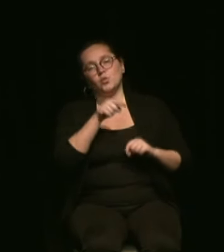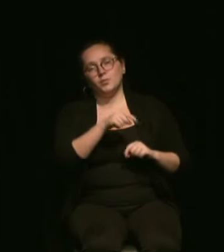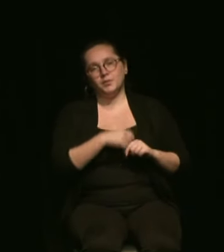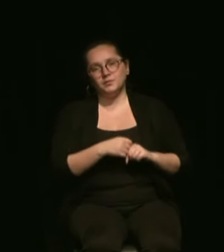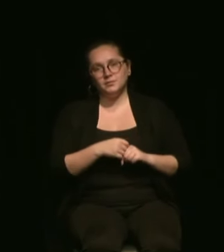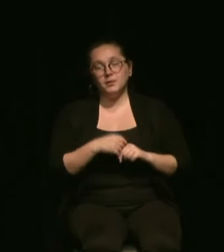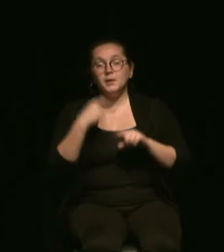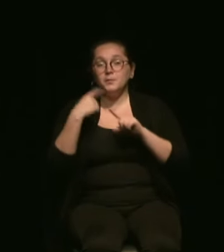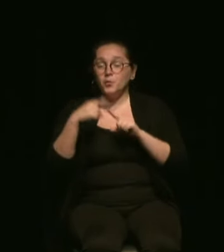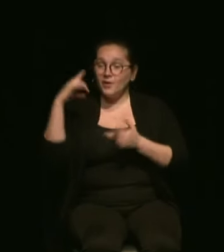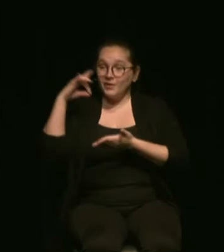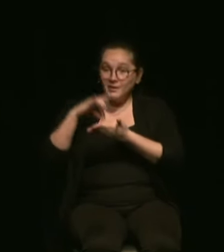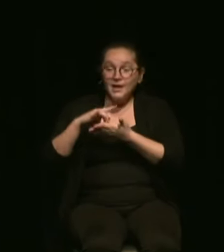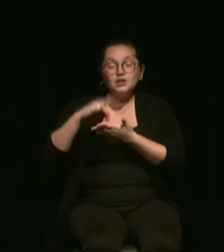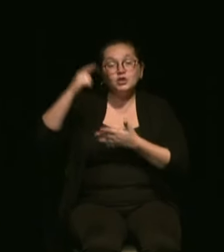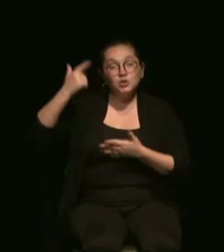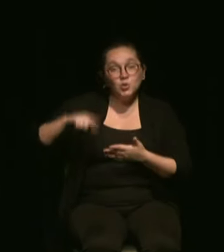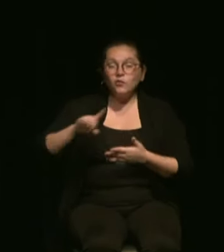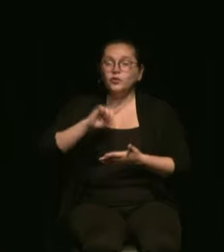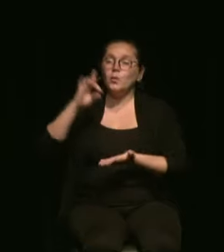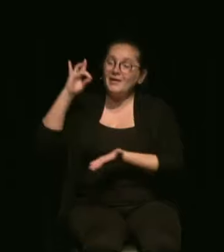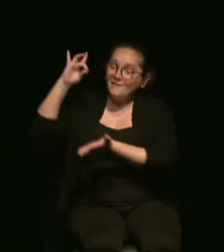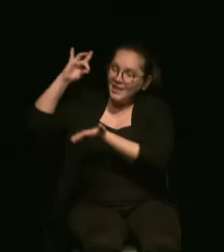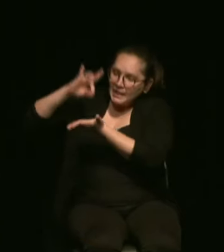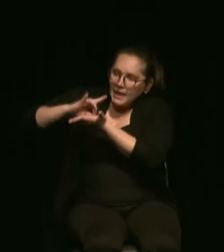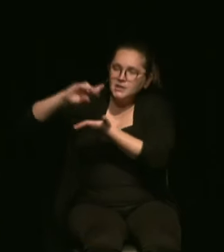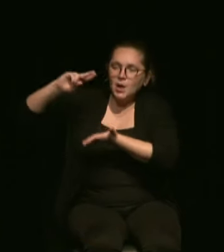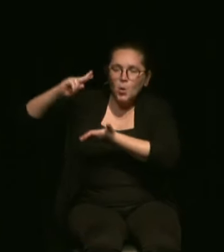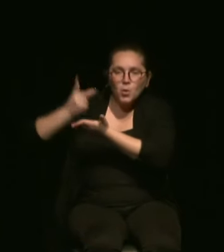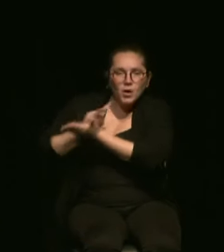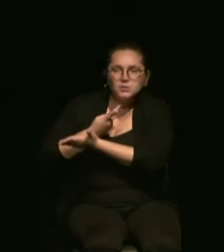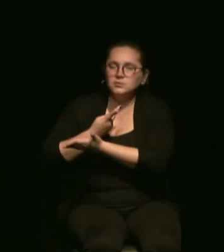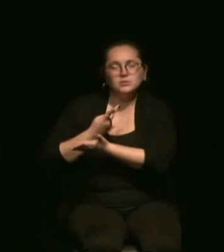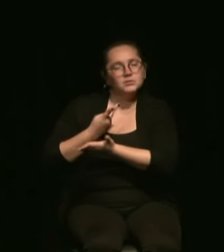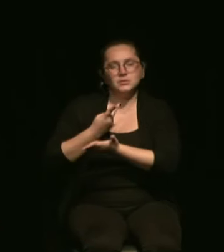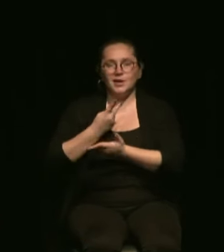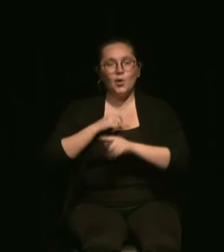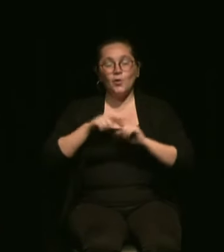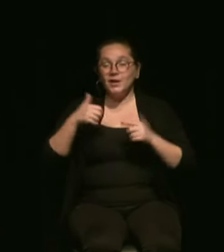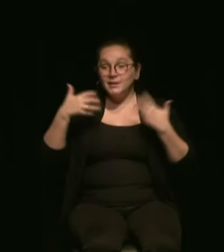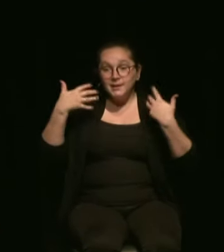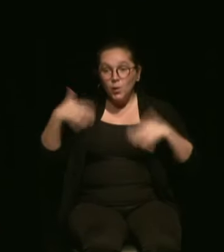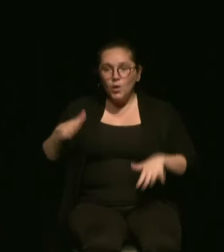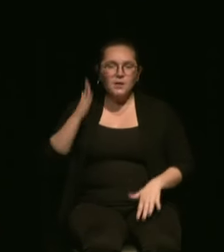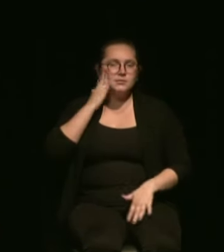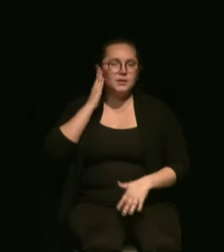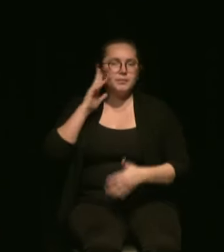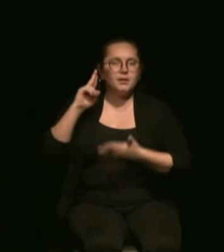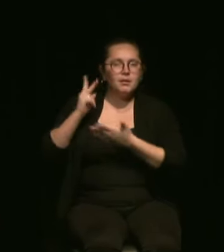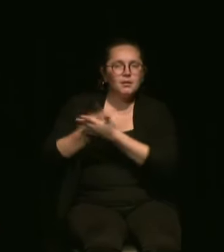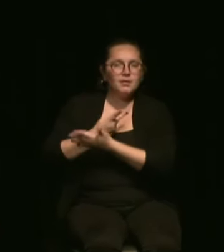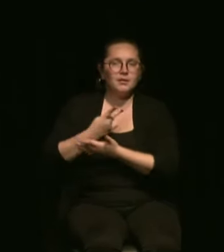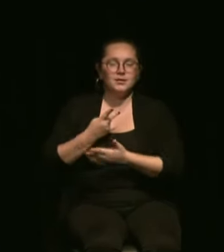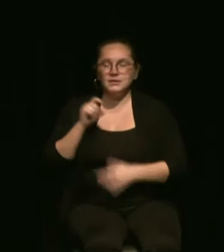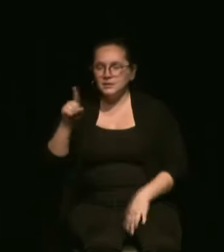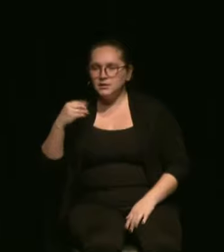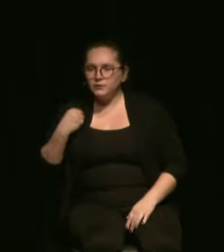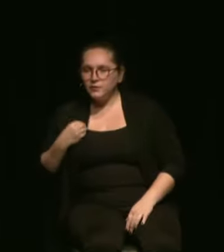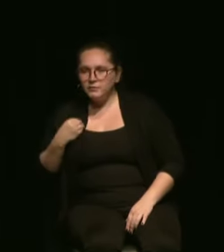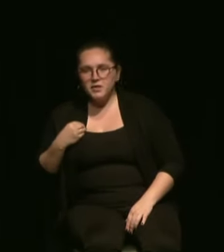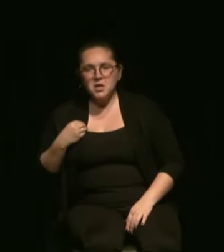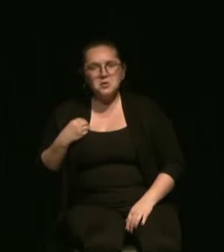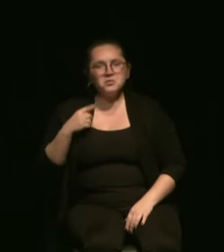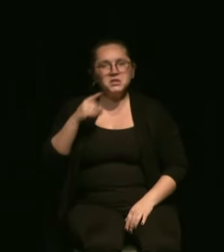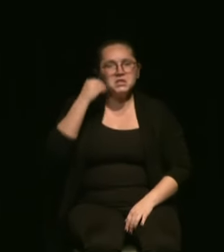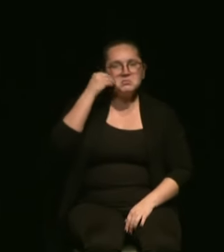A verdade, de novo, não é a verdade dos fatos. Ele não está interessado nos fatos, quem viveu e quem não viveu.